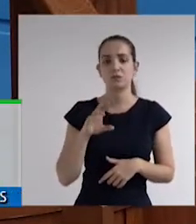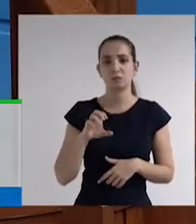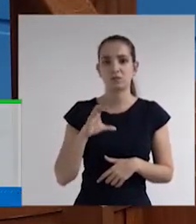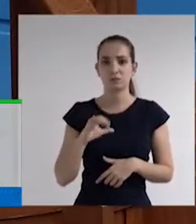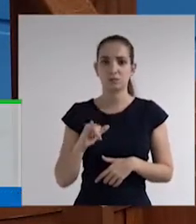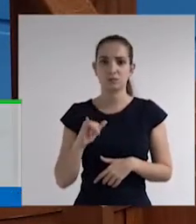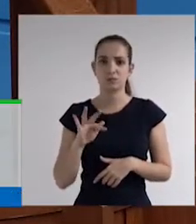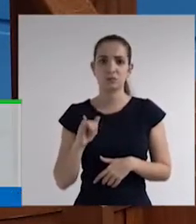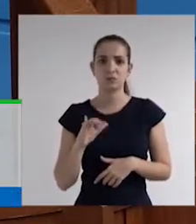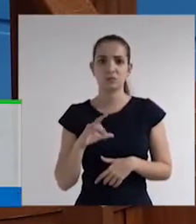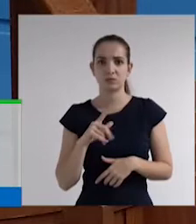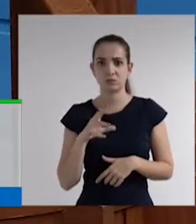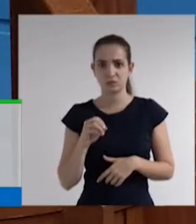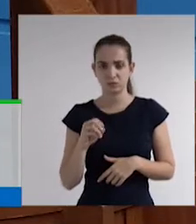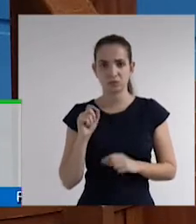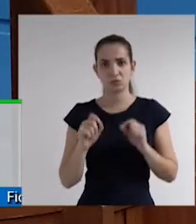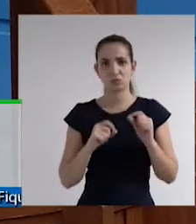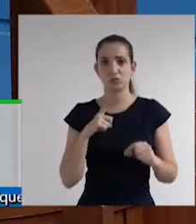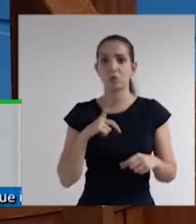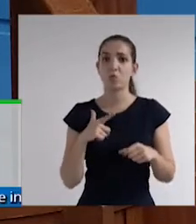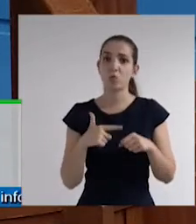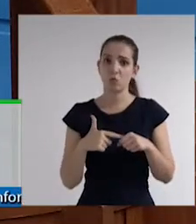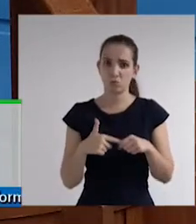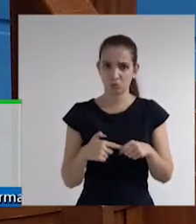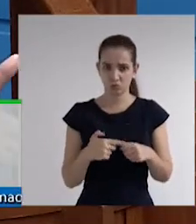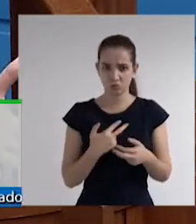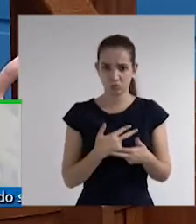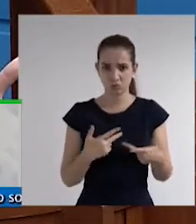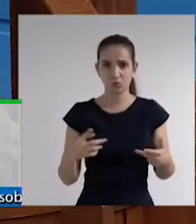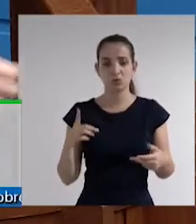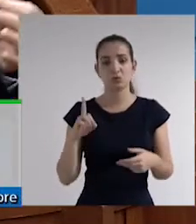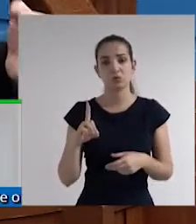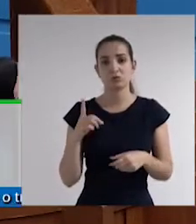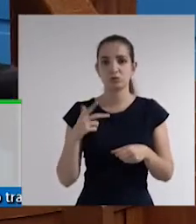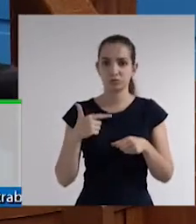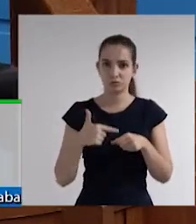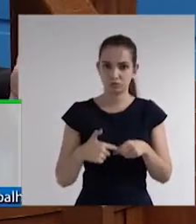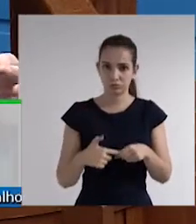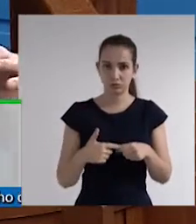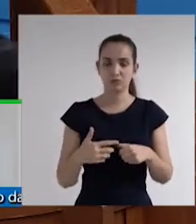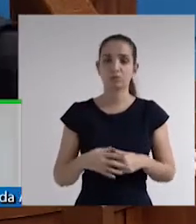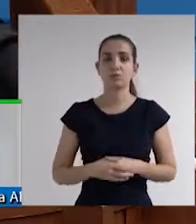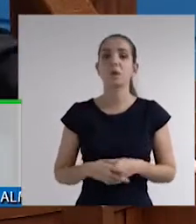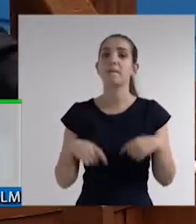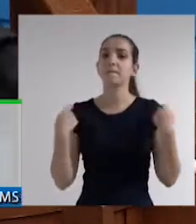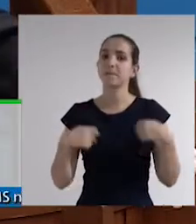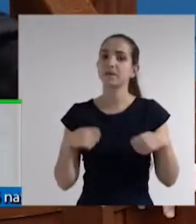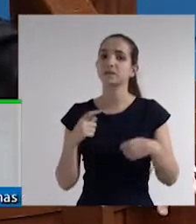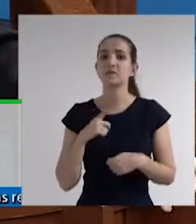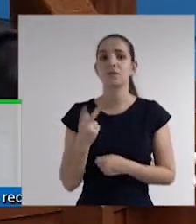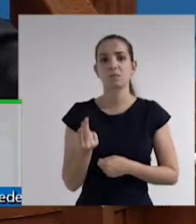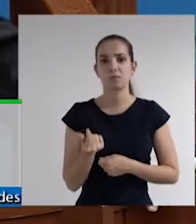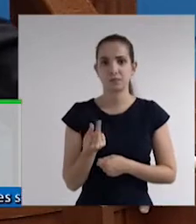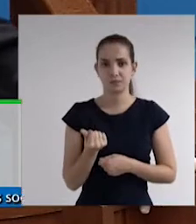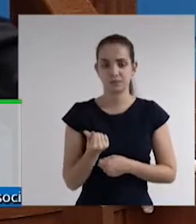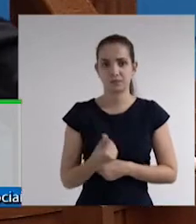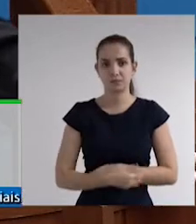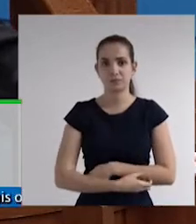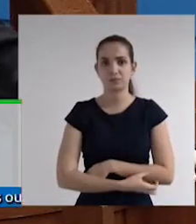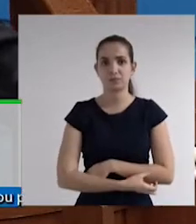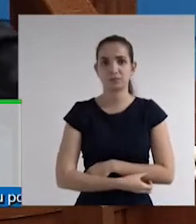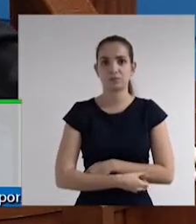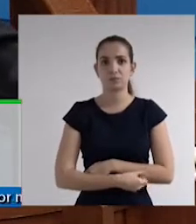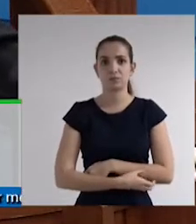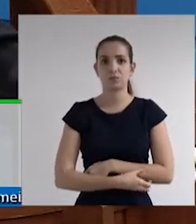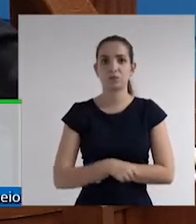ser o seguinte: o combustível, o diesel tem que ter um preço.